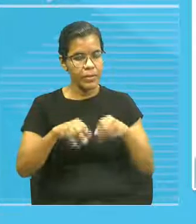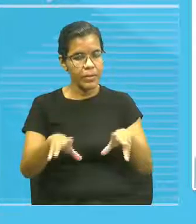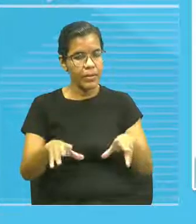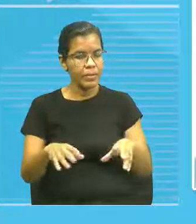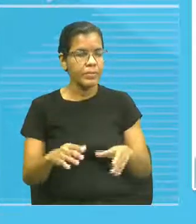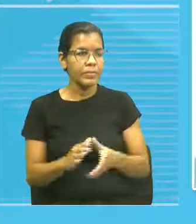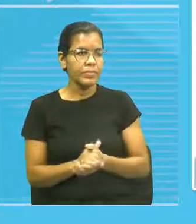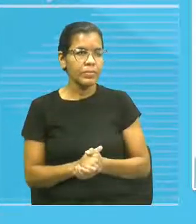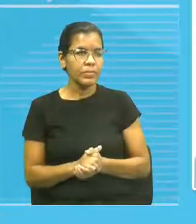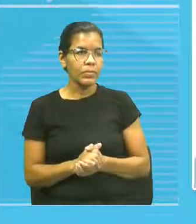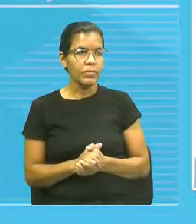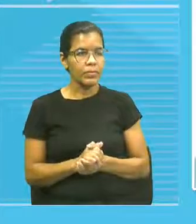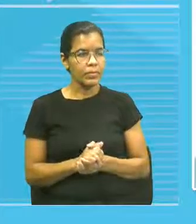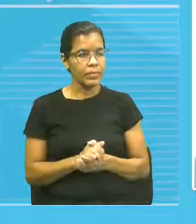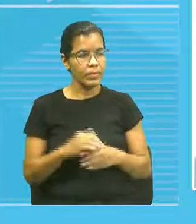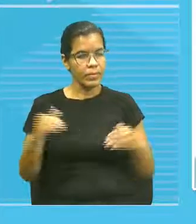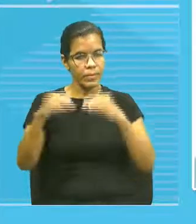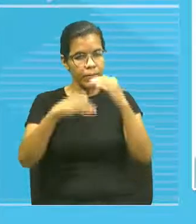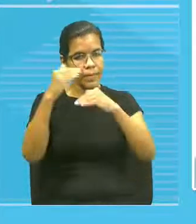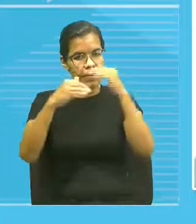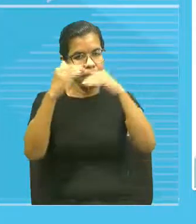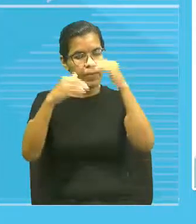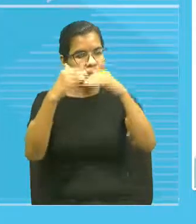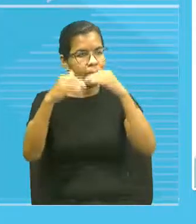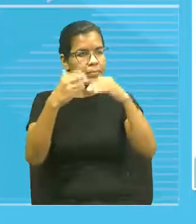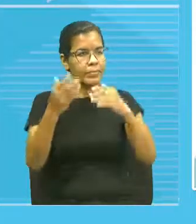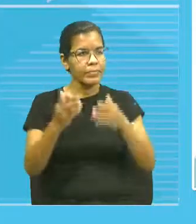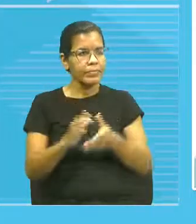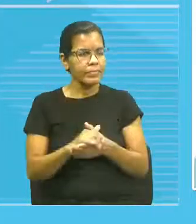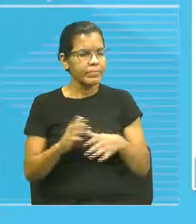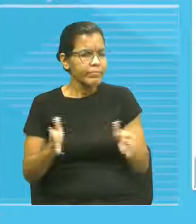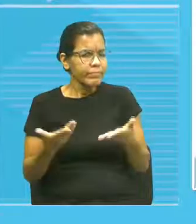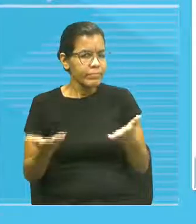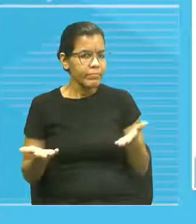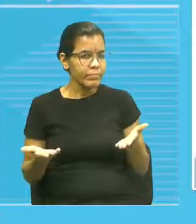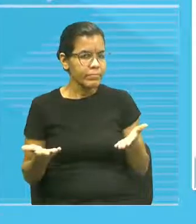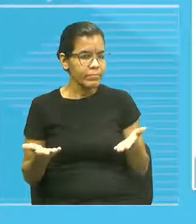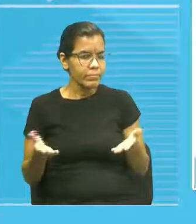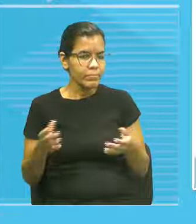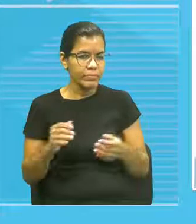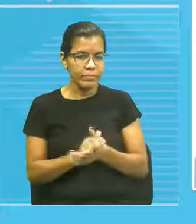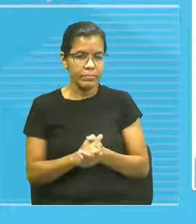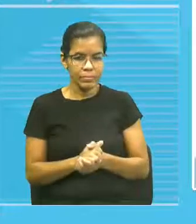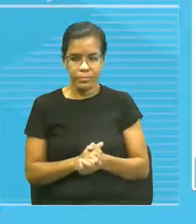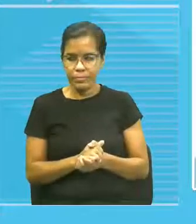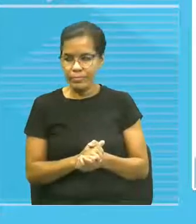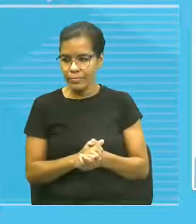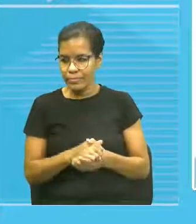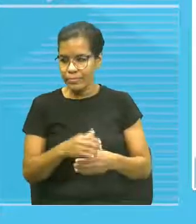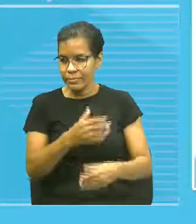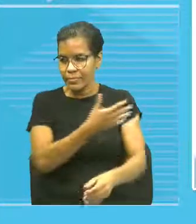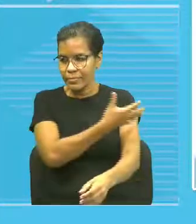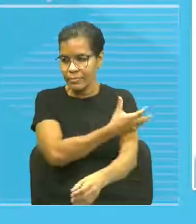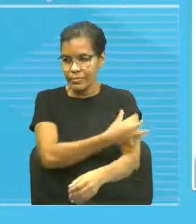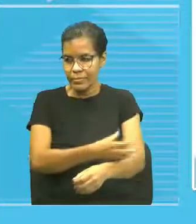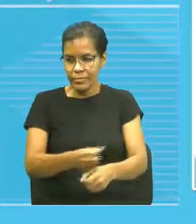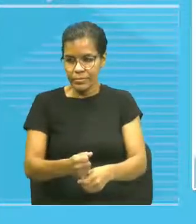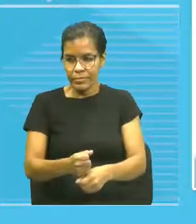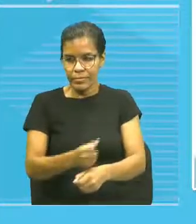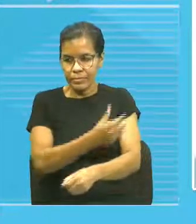aí, processo é endotérmico ou exo? Depende do saldo